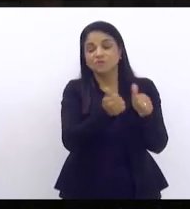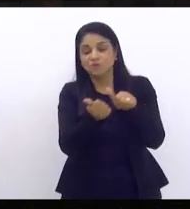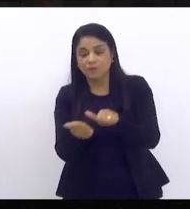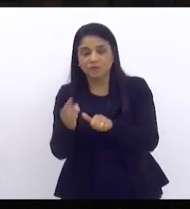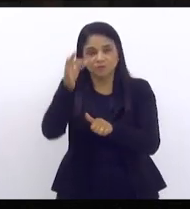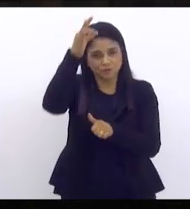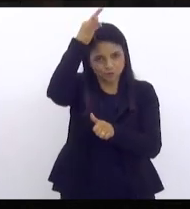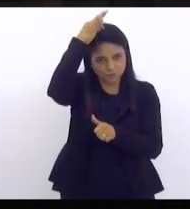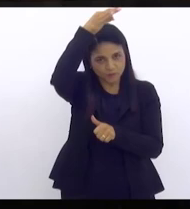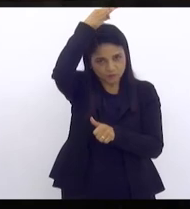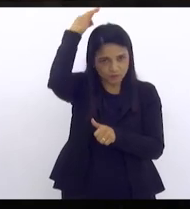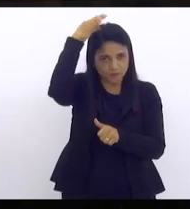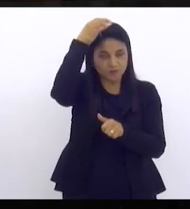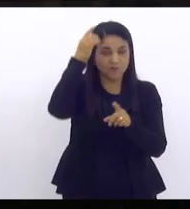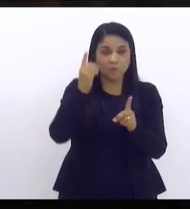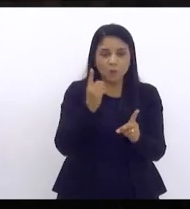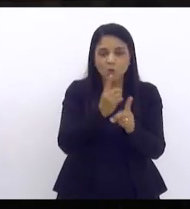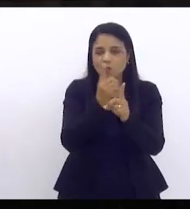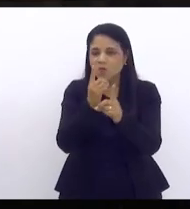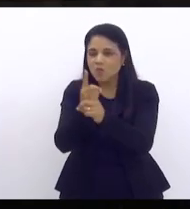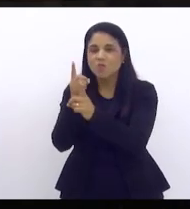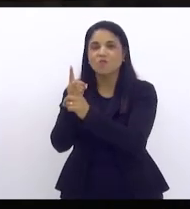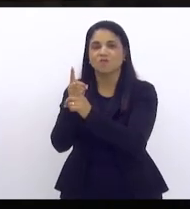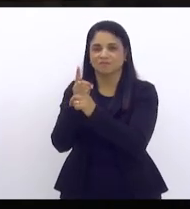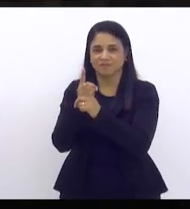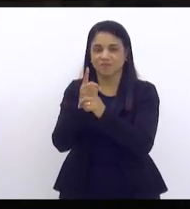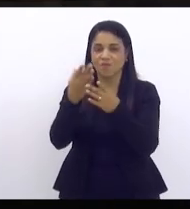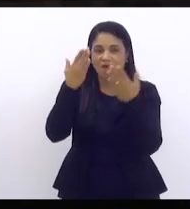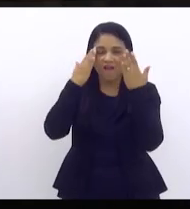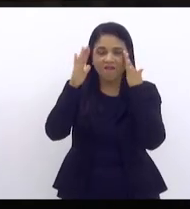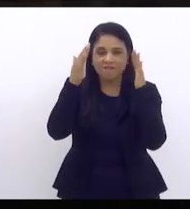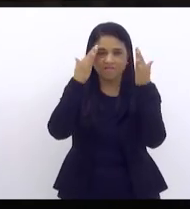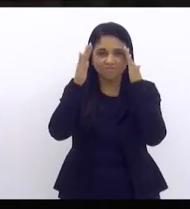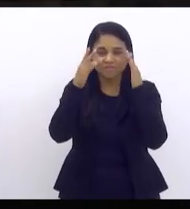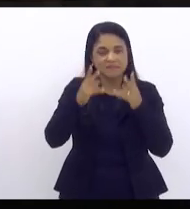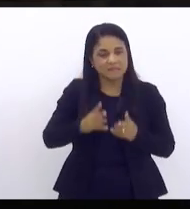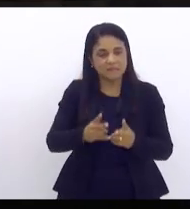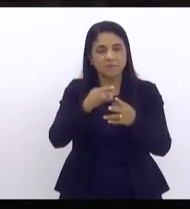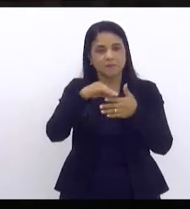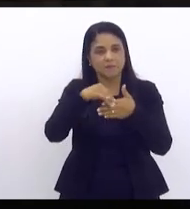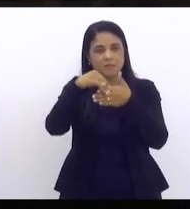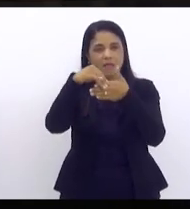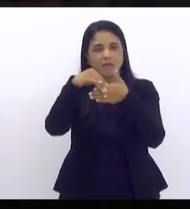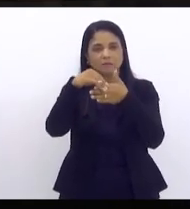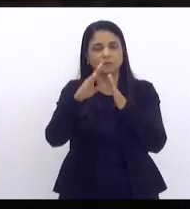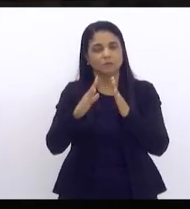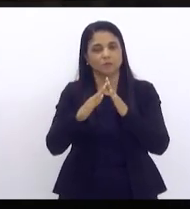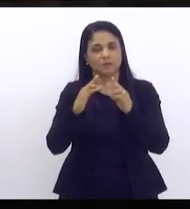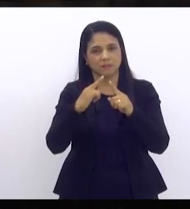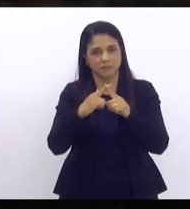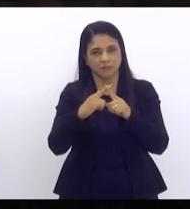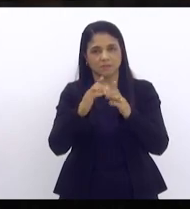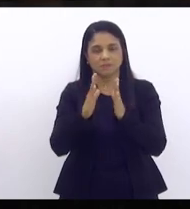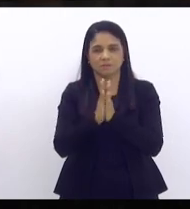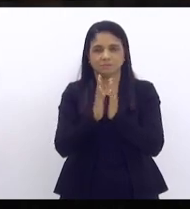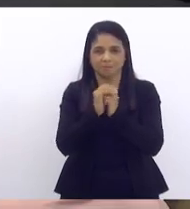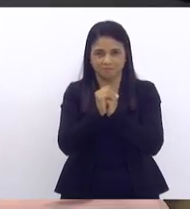Santo. Vamos ao encontro dos nossos irmãos, com alegria, sempre guiados pela nossa igreja.